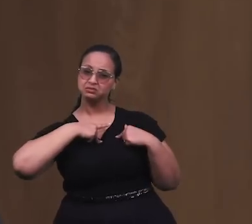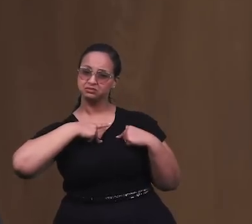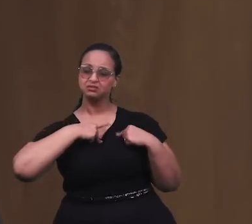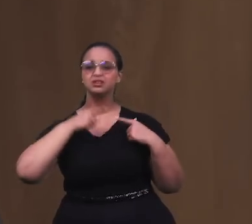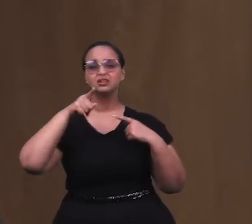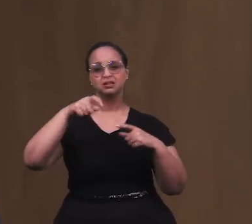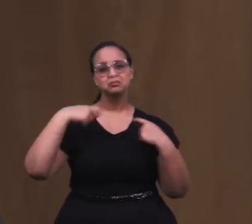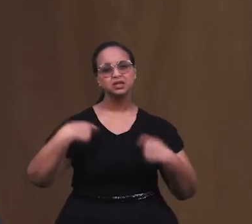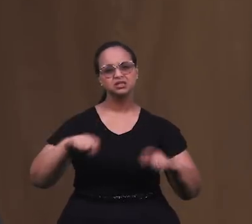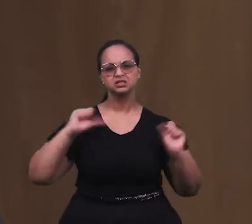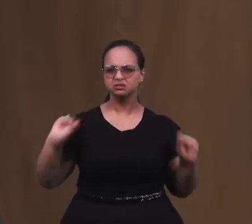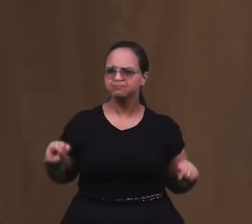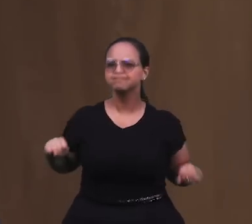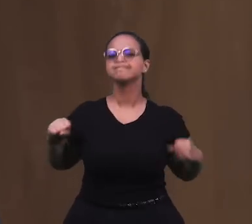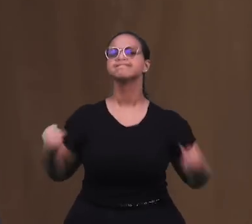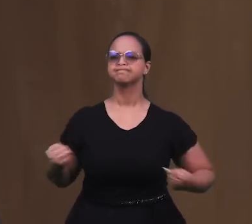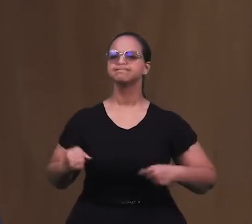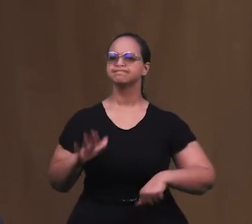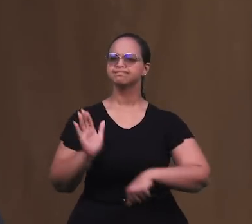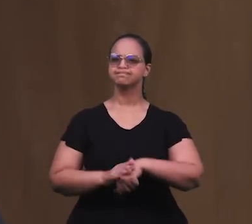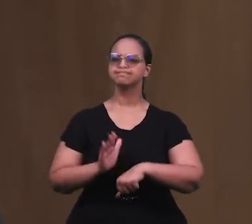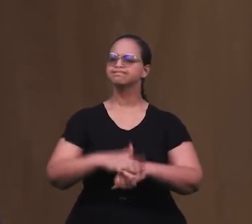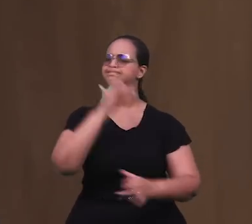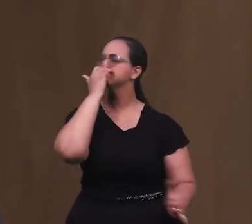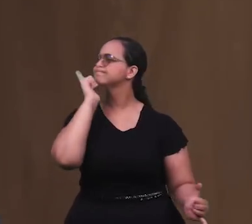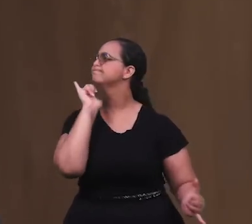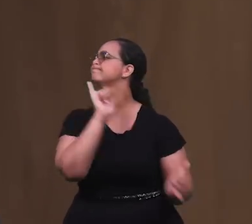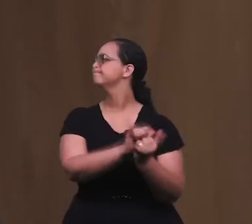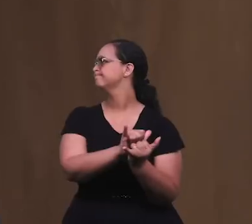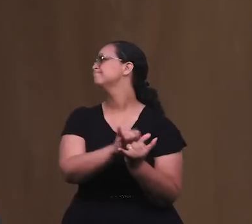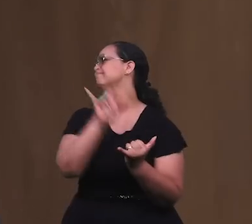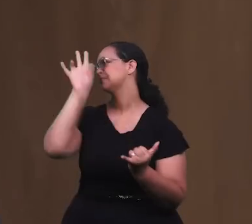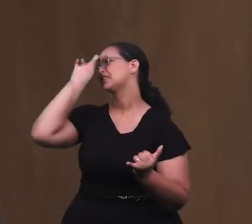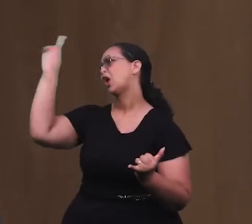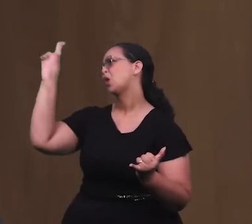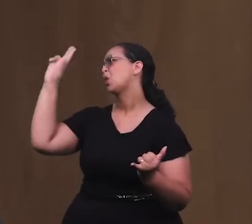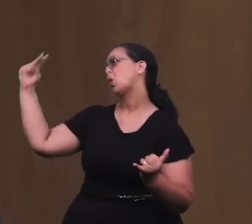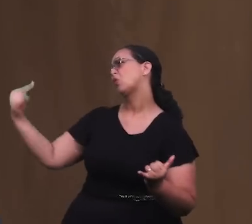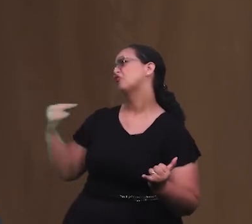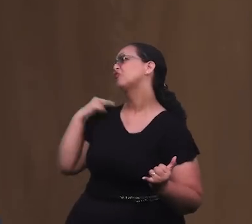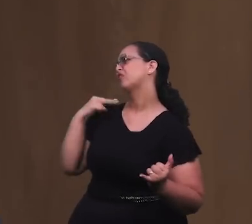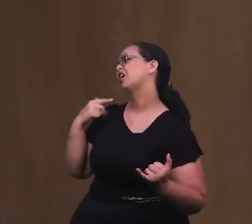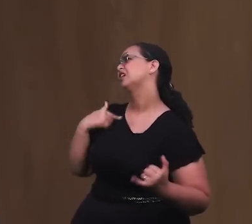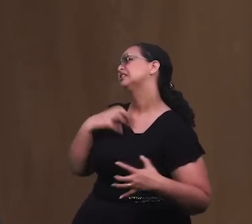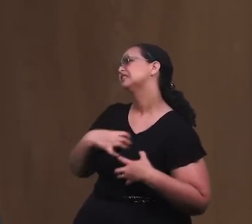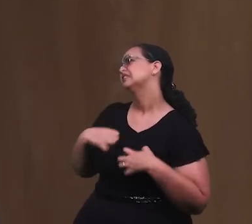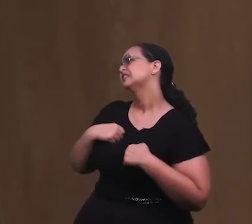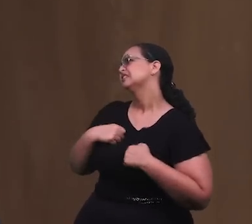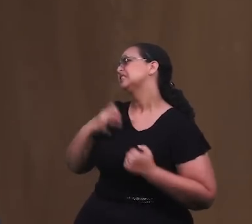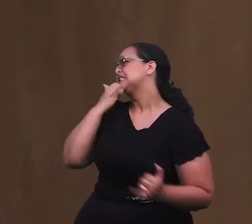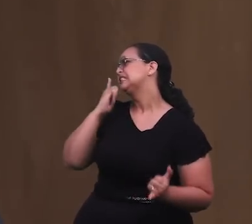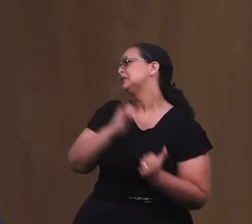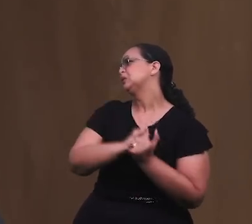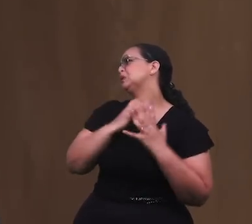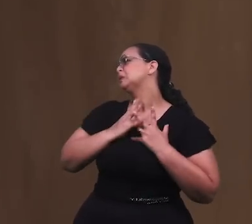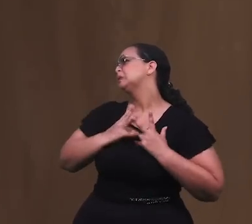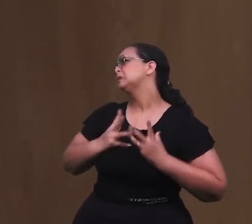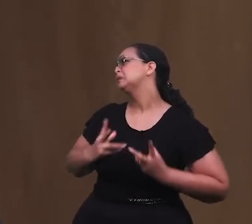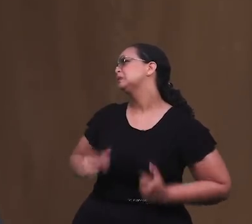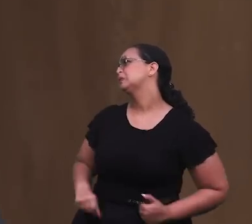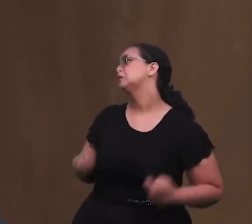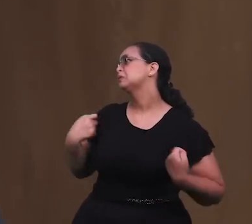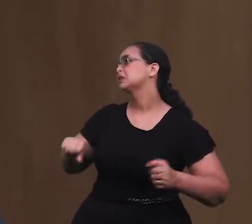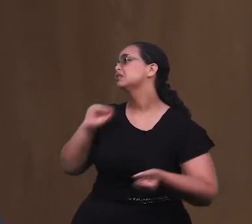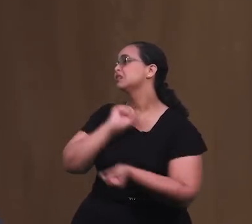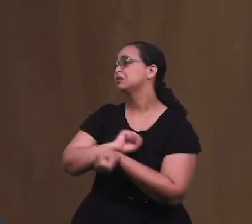ir em direção ao Senhor, tem que perdoar quem precisa ser perdoado e receber aquilo que Deus tem para nós, que é a